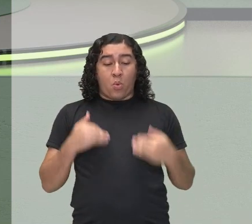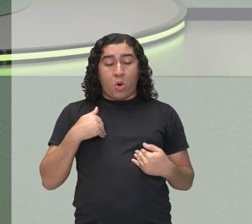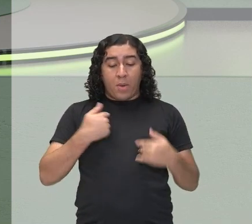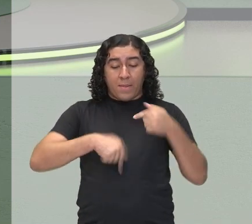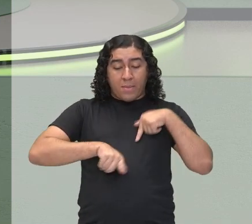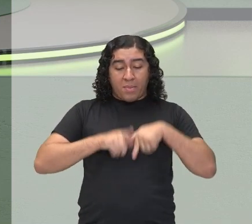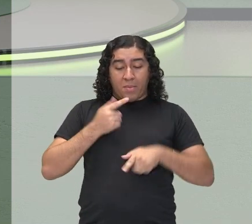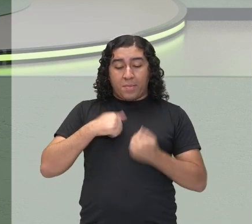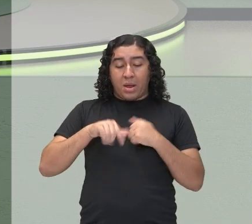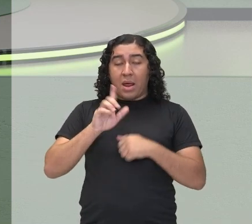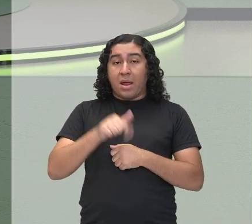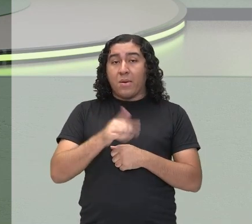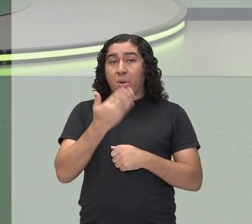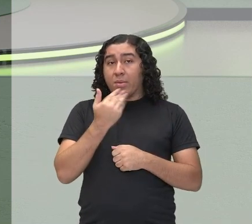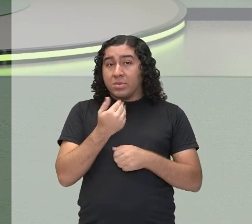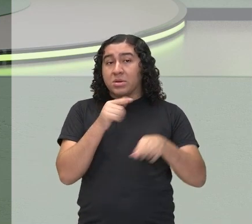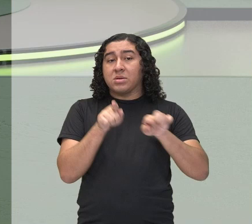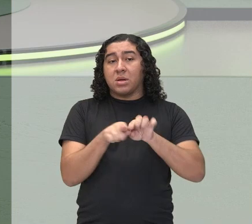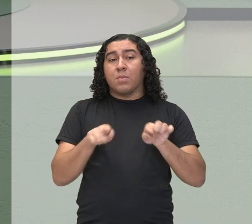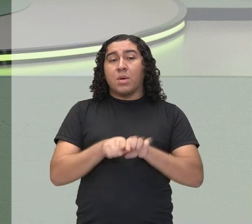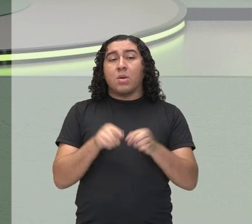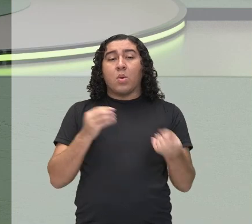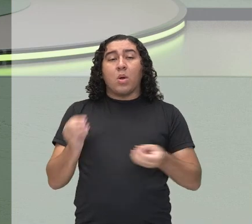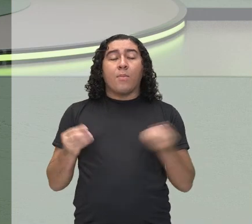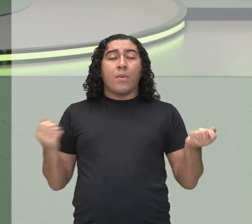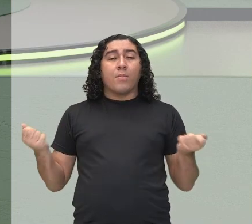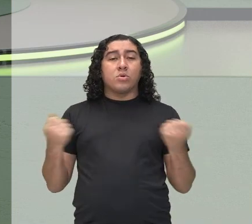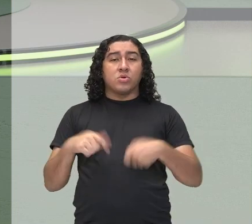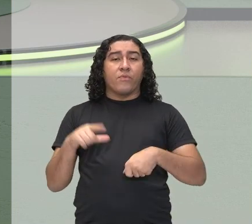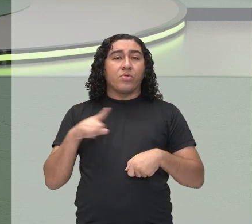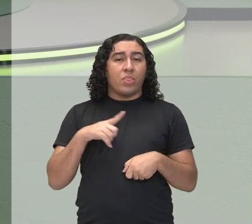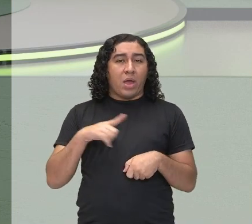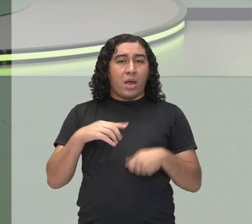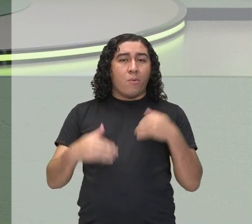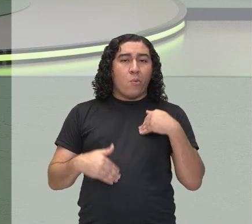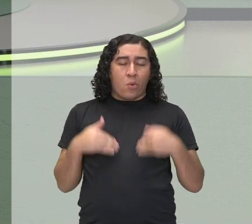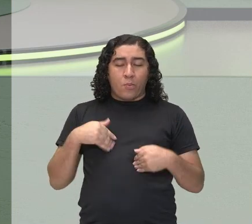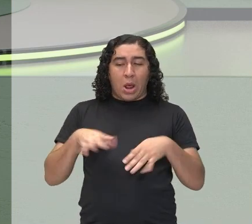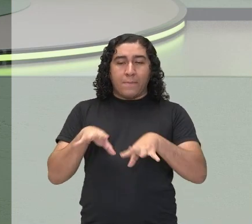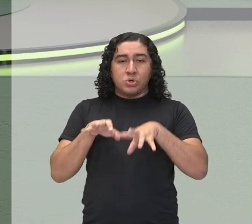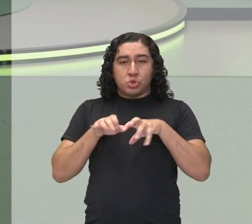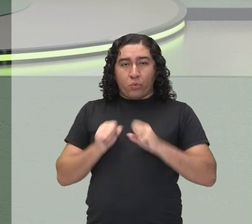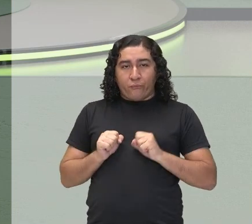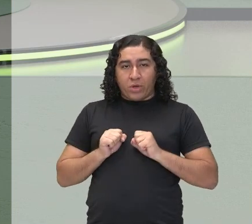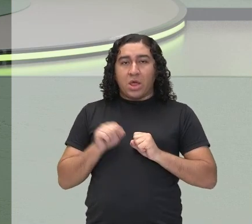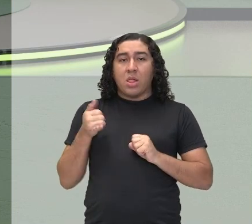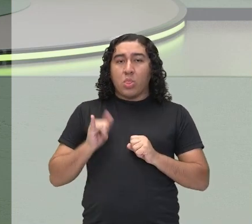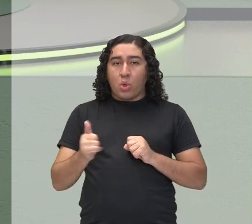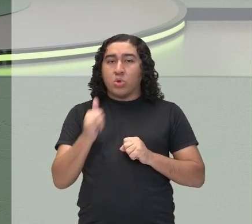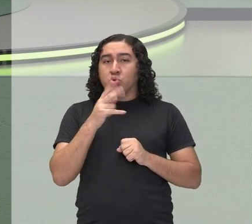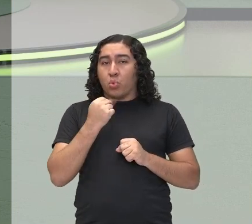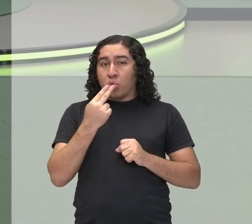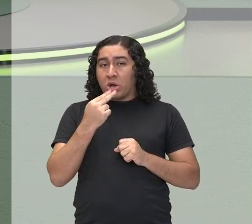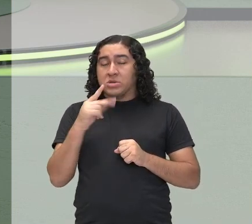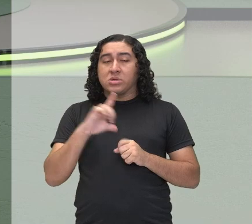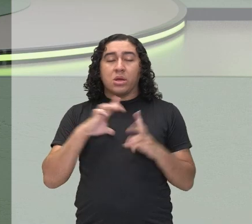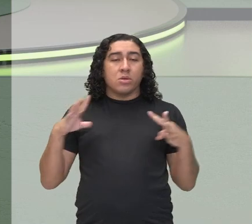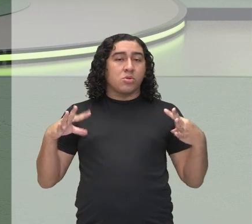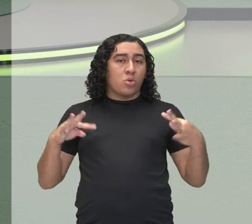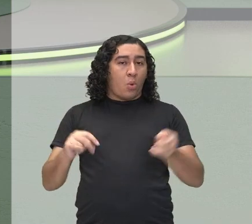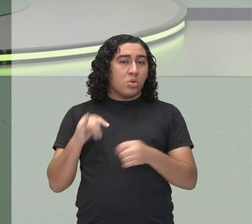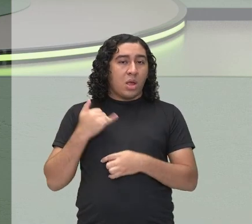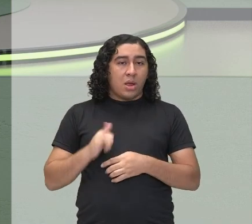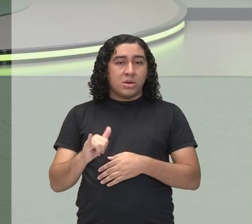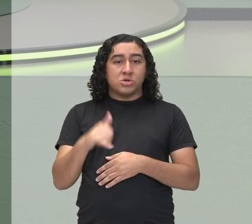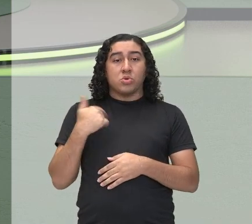os alimentos, e o processo, né, para absorver esses nutrientes que vai gerar ali toda a energia